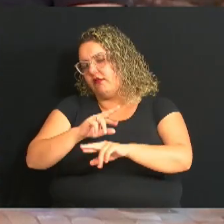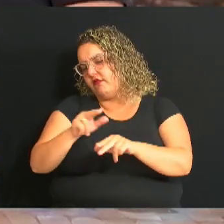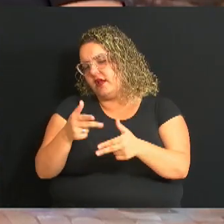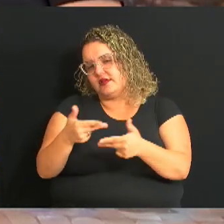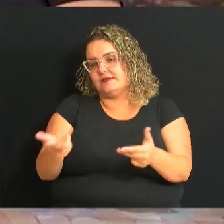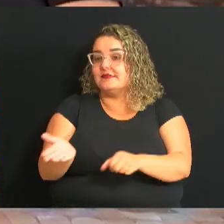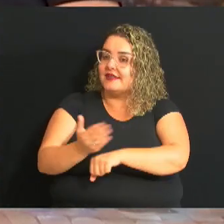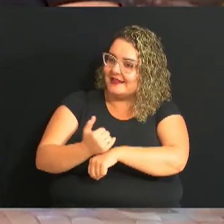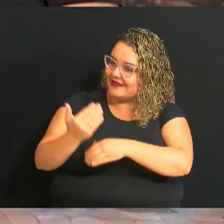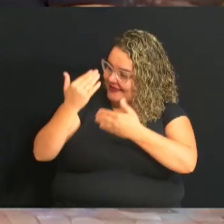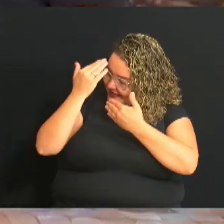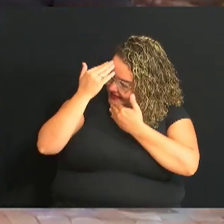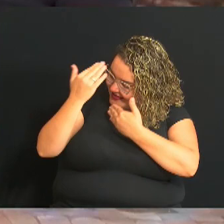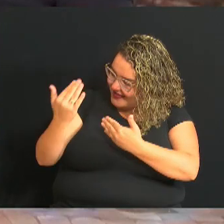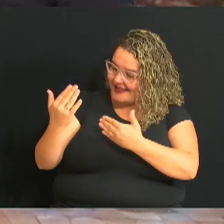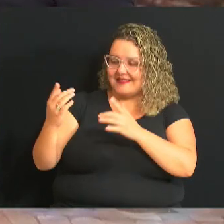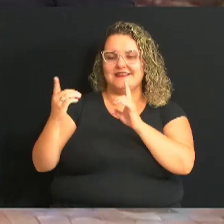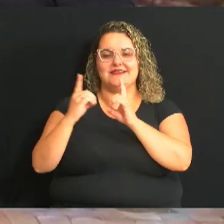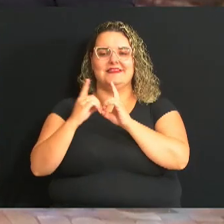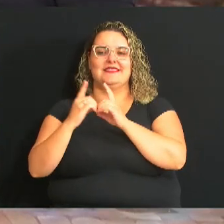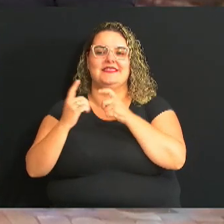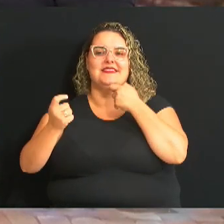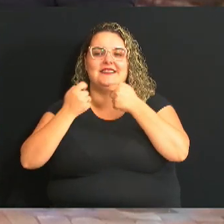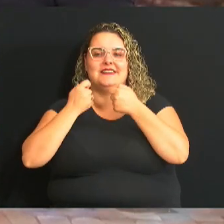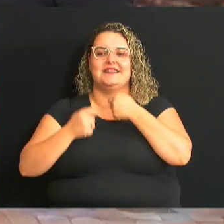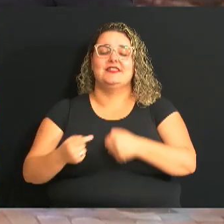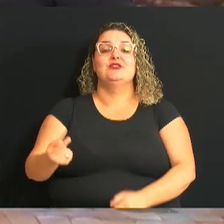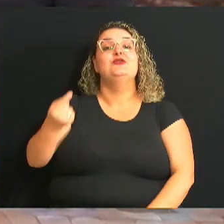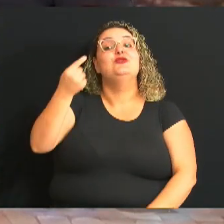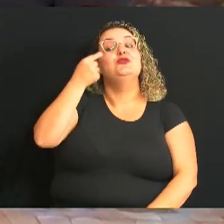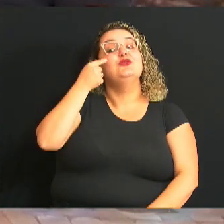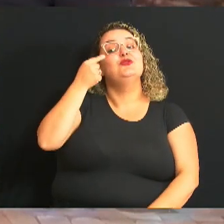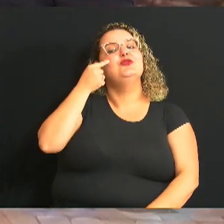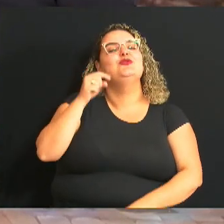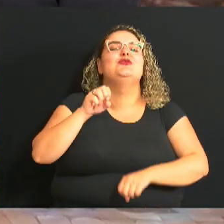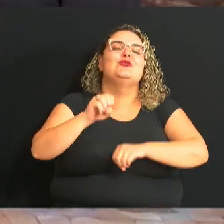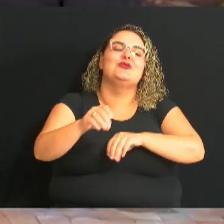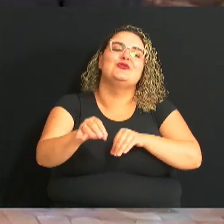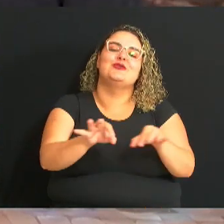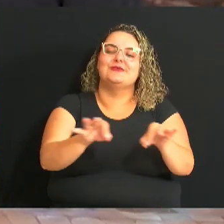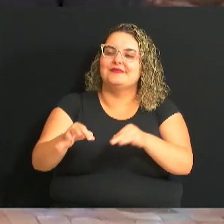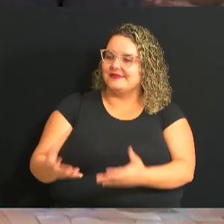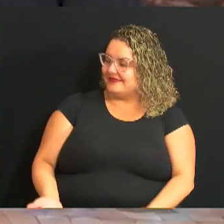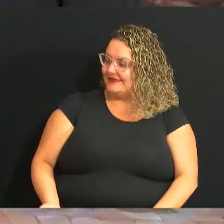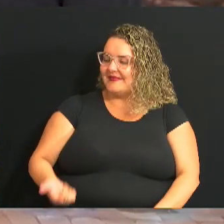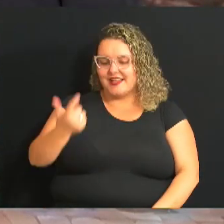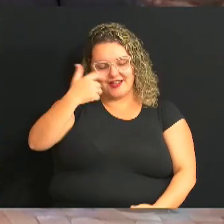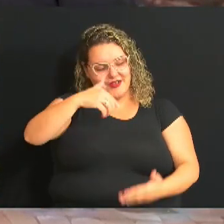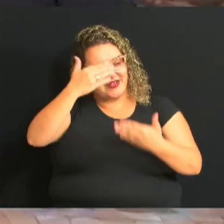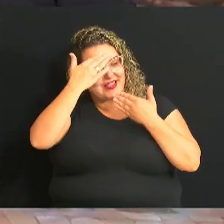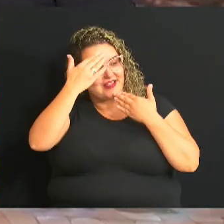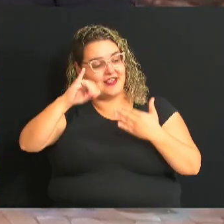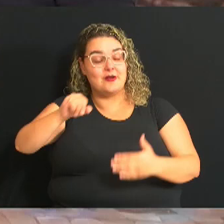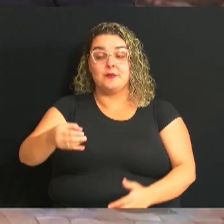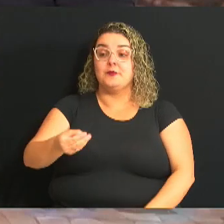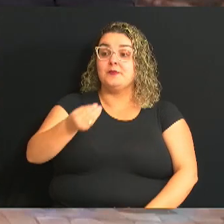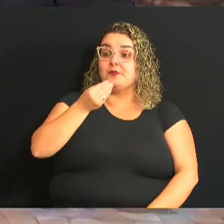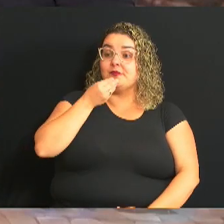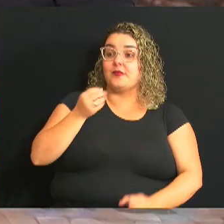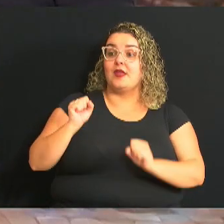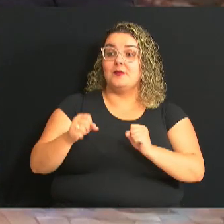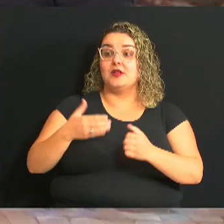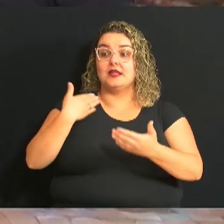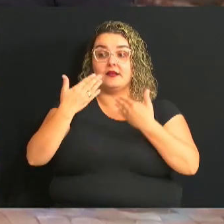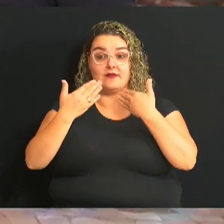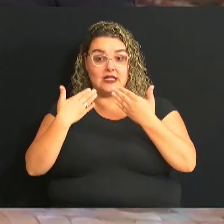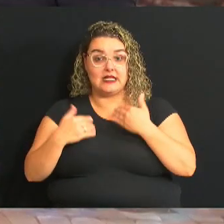nada, muito obrigado por atender a nossa reportagem aqui no quadro De Olho na Educação, Valdemar. Adina, eu que agradeço a oportunidade de poder falar desse projeto